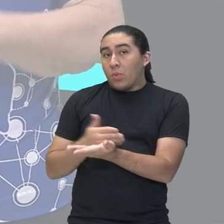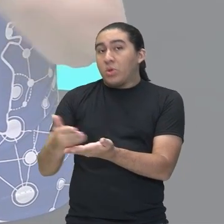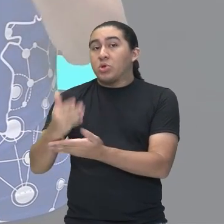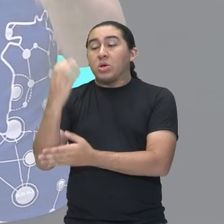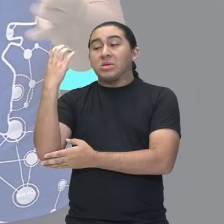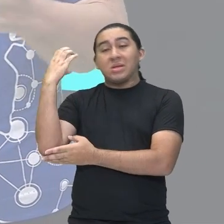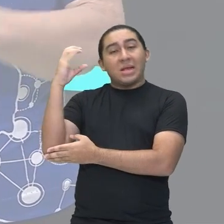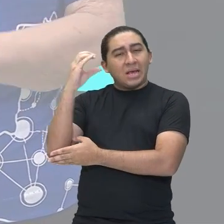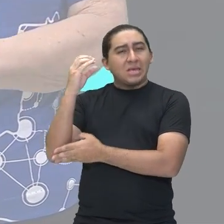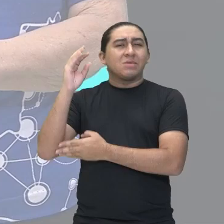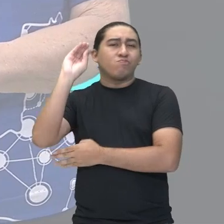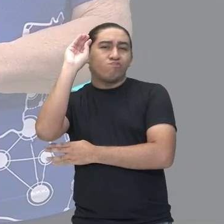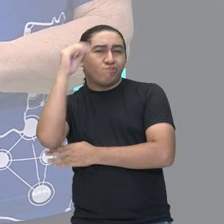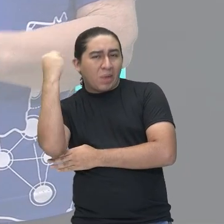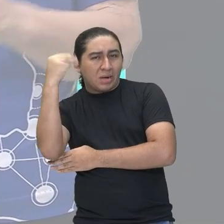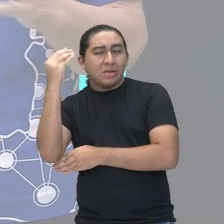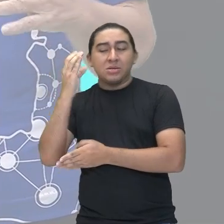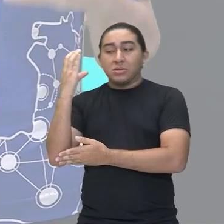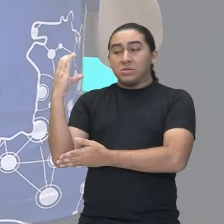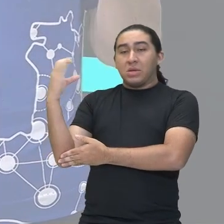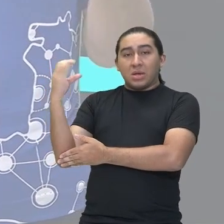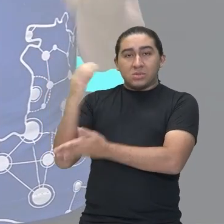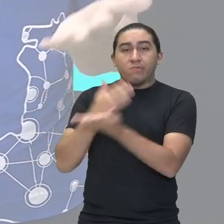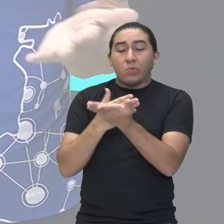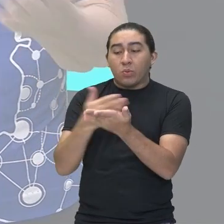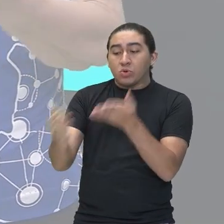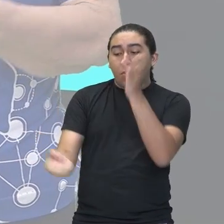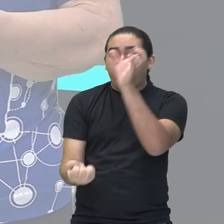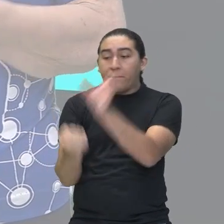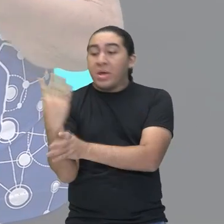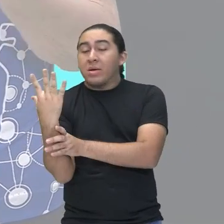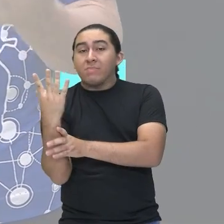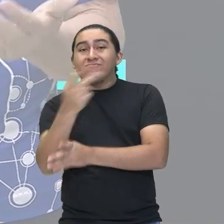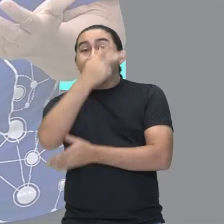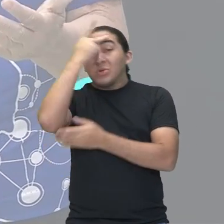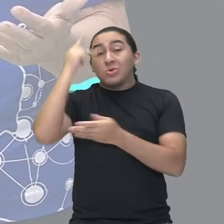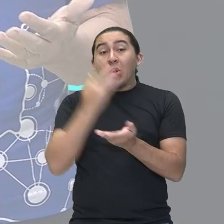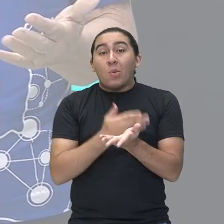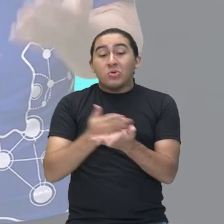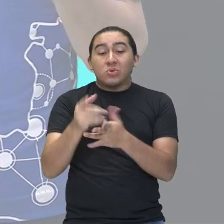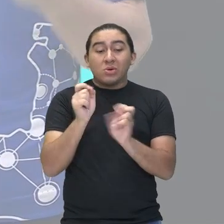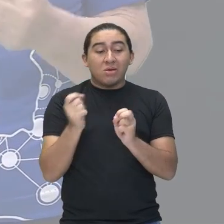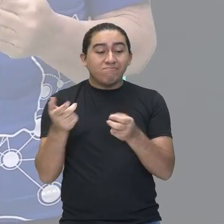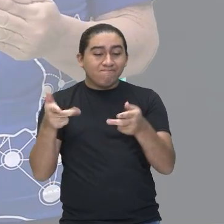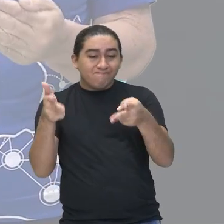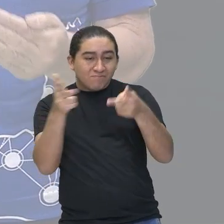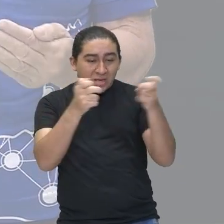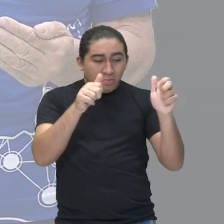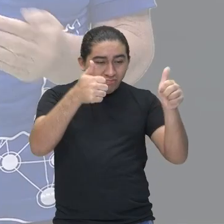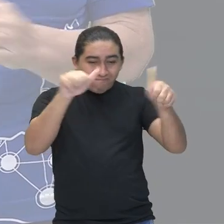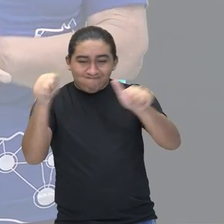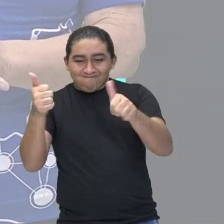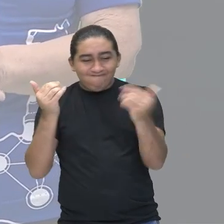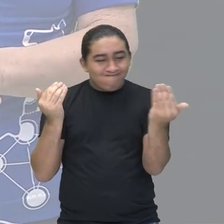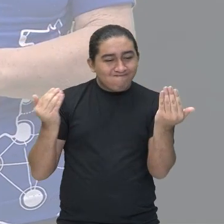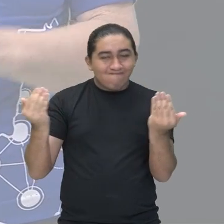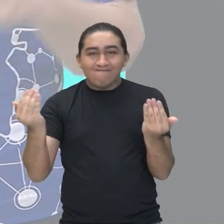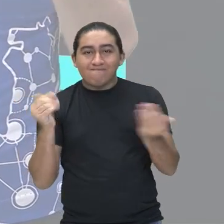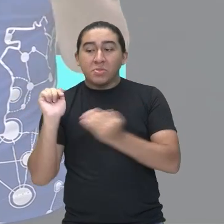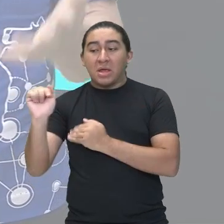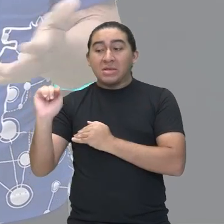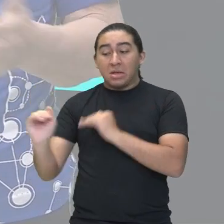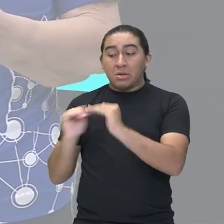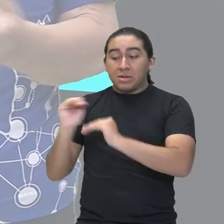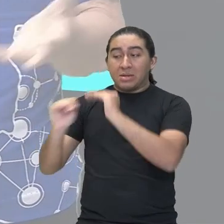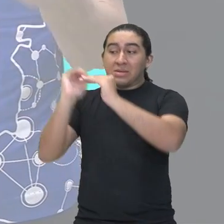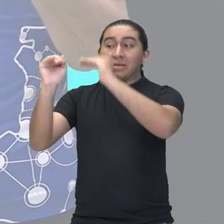ciências, das experiências científicas, as pessoas começaram a perceber isso. E, com o avanço dessa